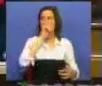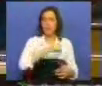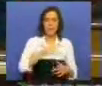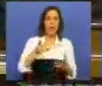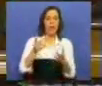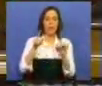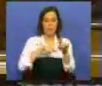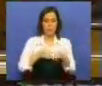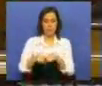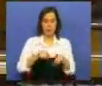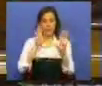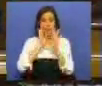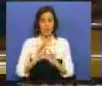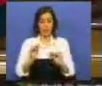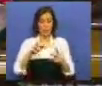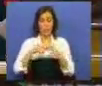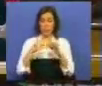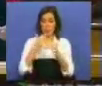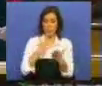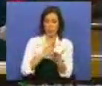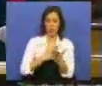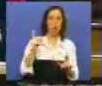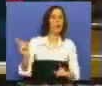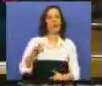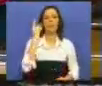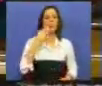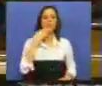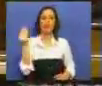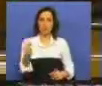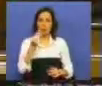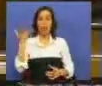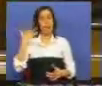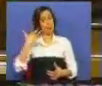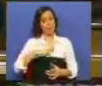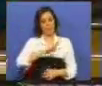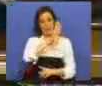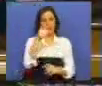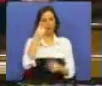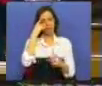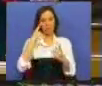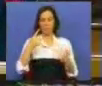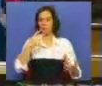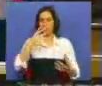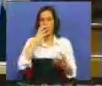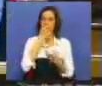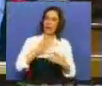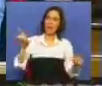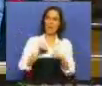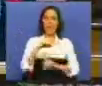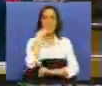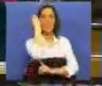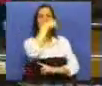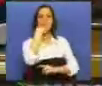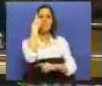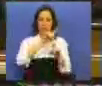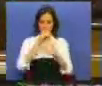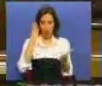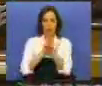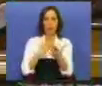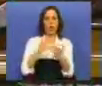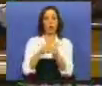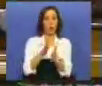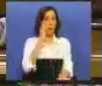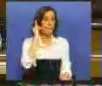educativas. O problema das escolas não são os jovens, mesmo que se queira construir histericamente a imagem de que os estudantes são